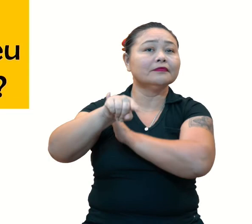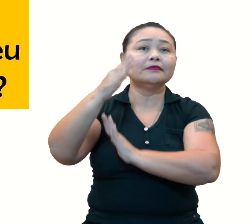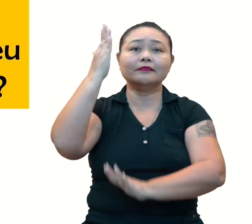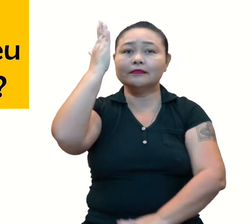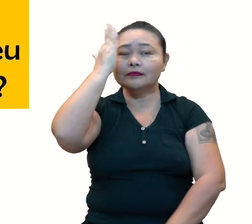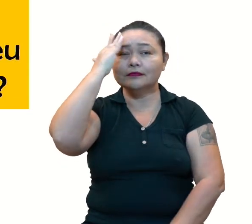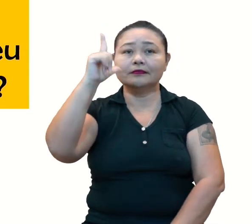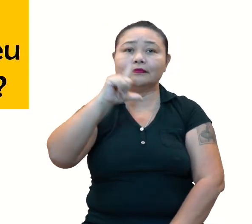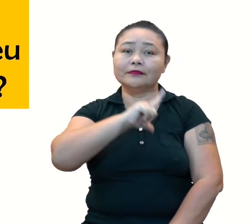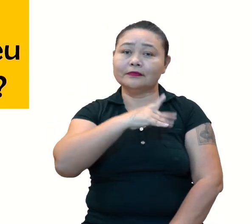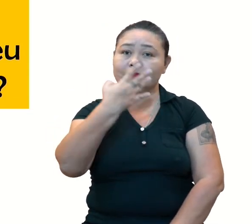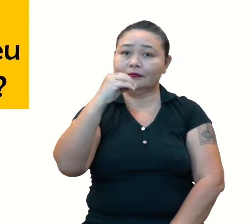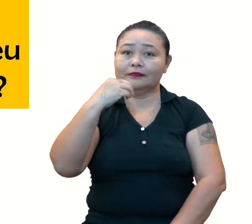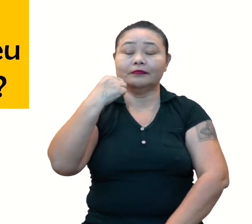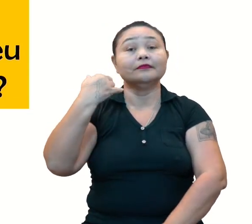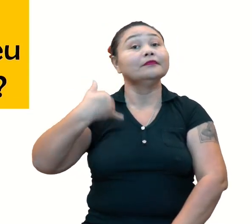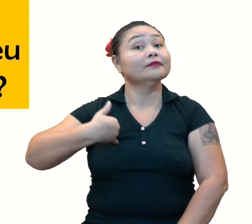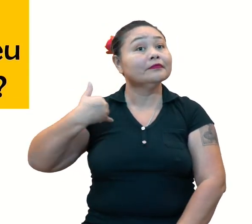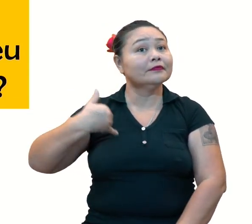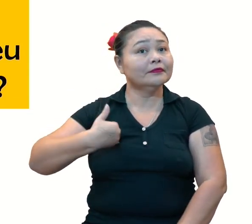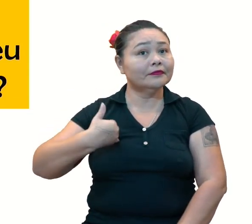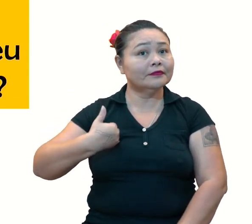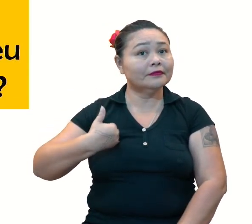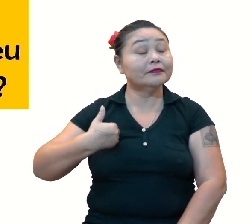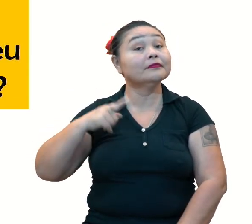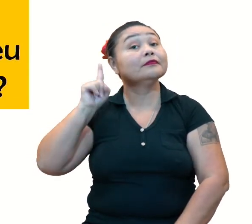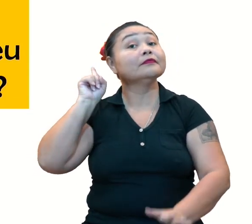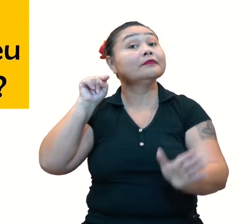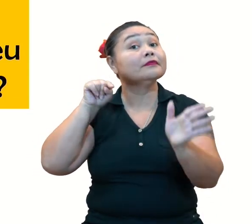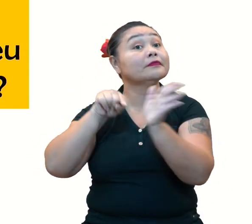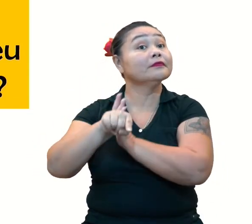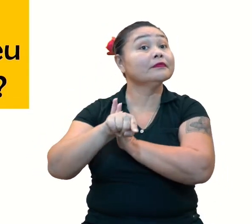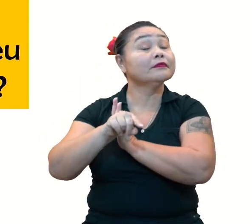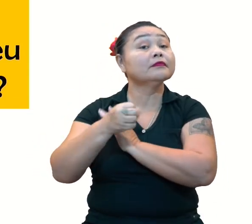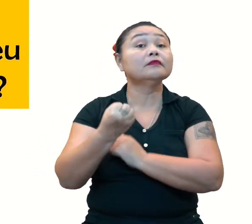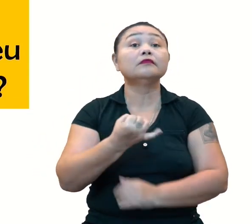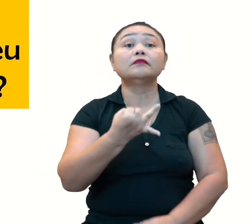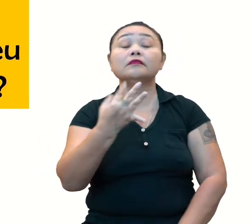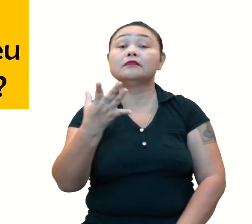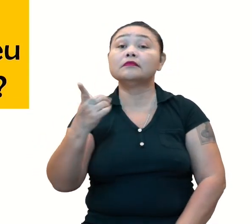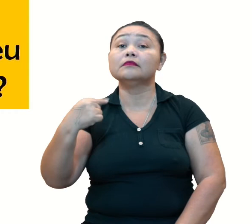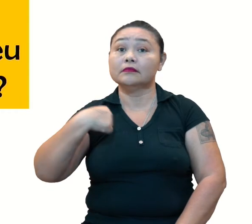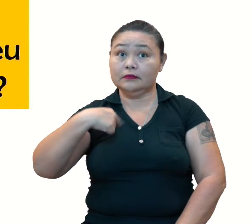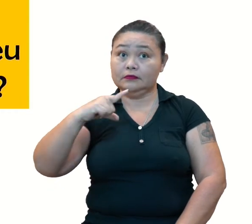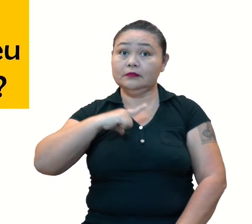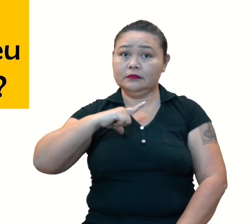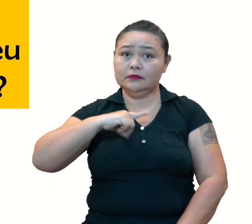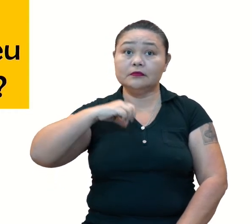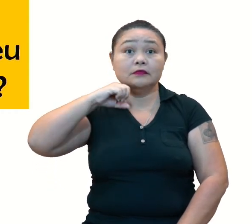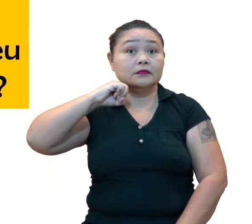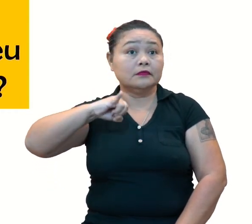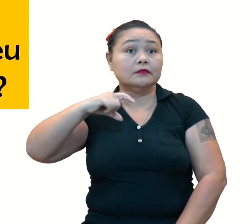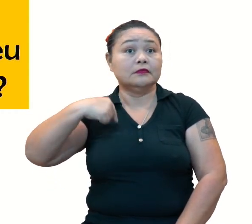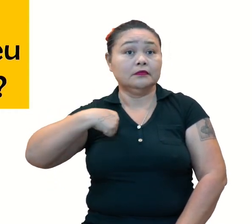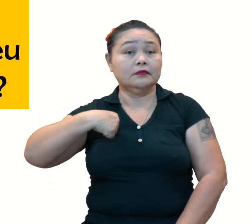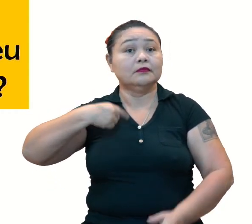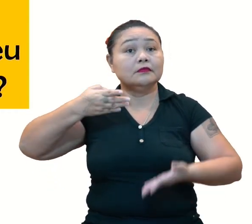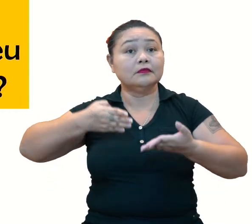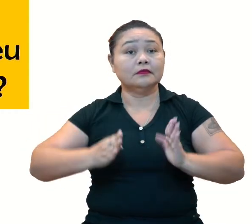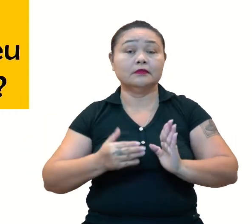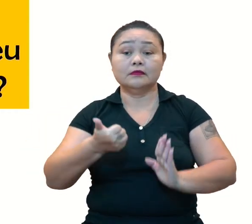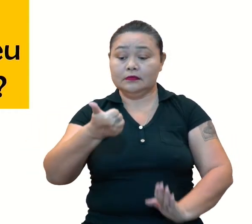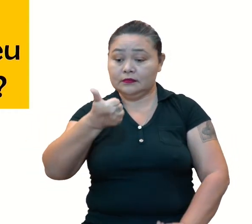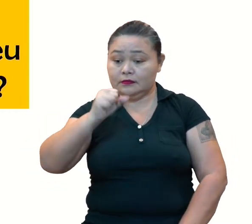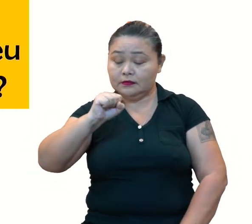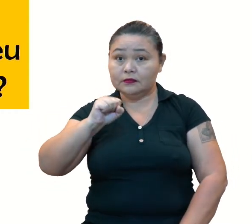Sabendo que eu tenho 40 anos de idade... A pergunta é... Quantos anos eu teria se eu tivesse nascido